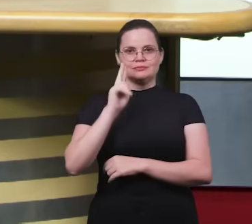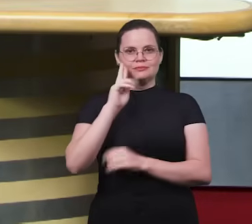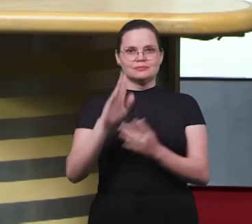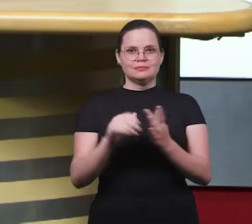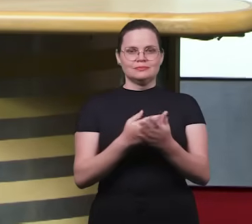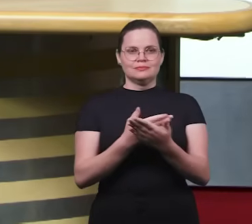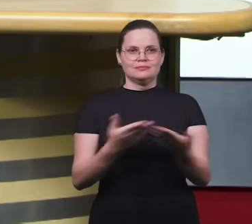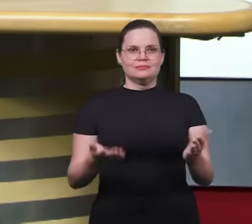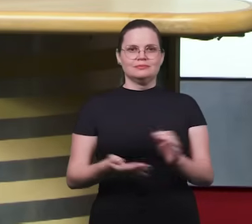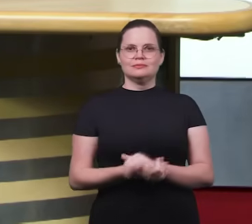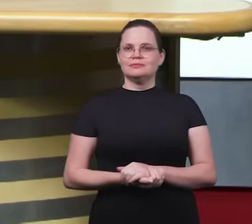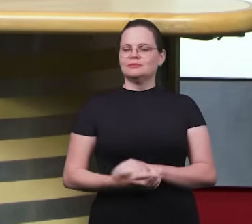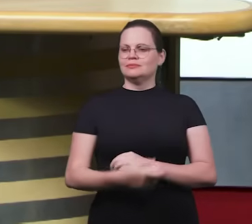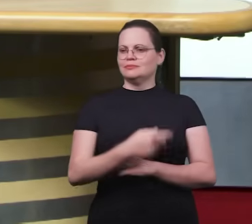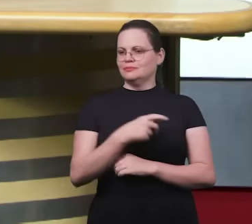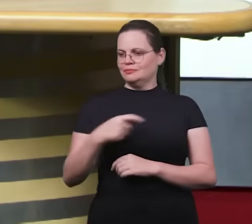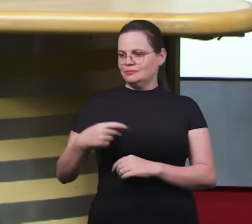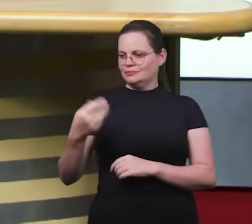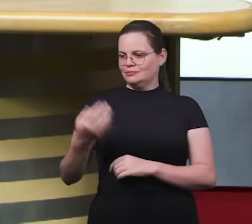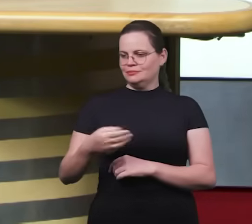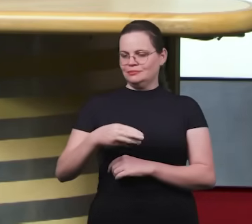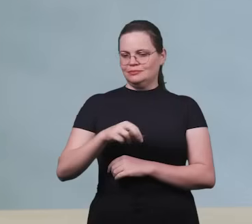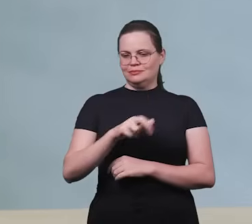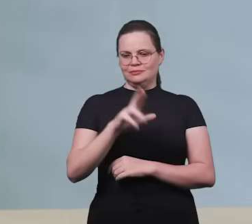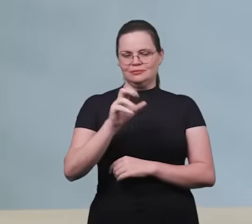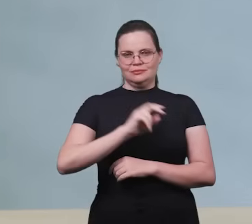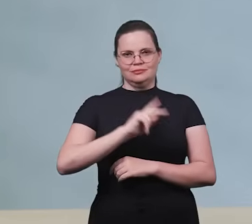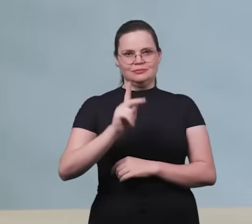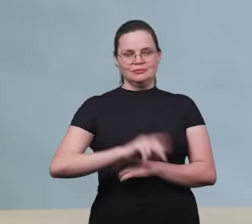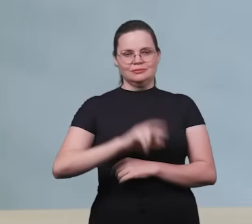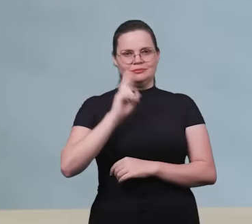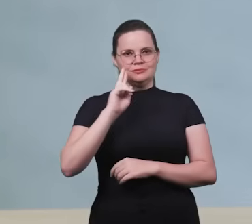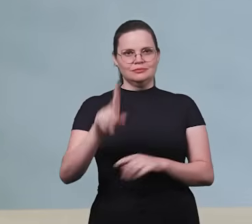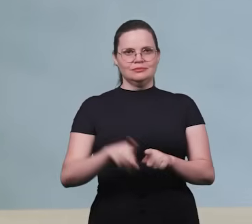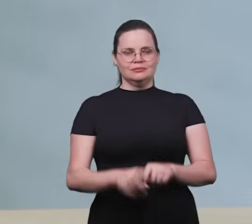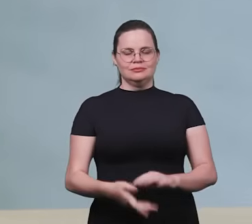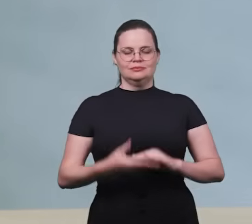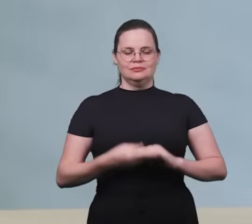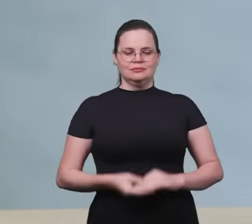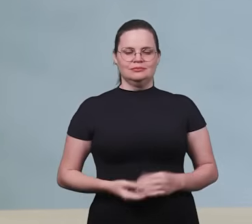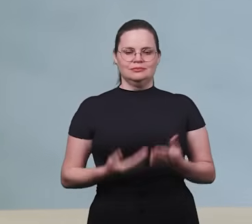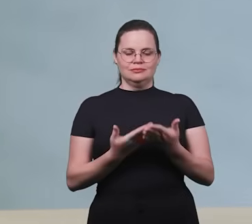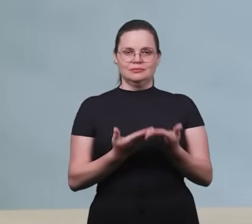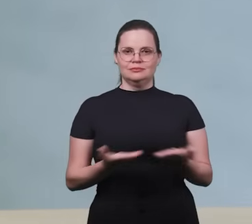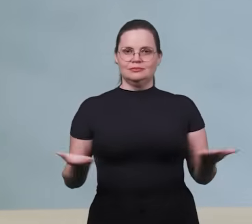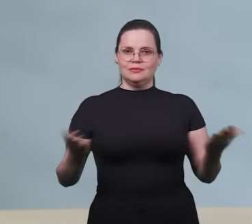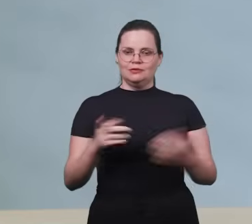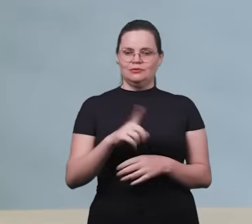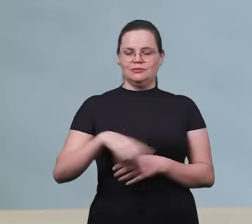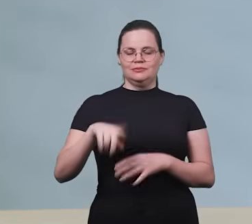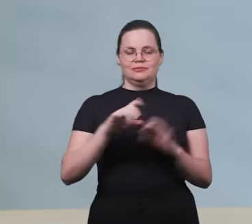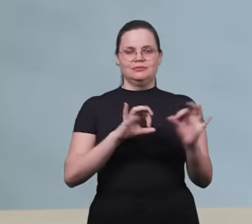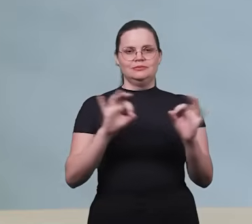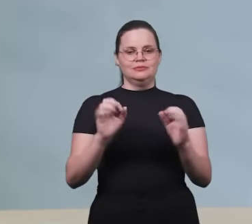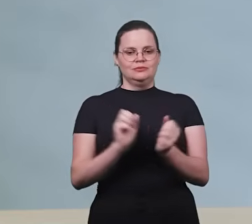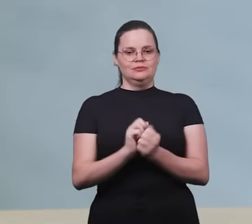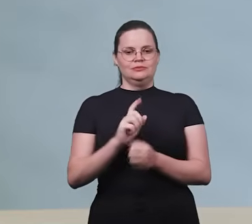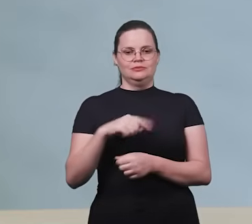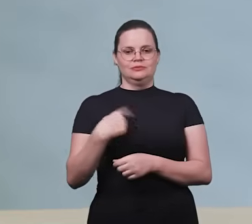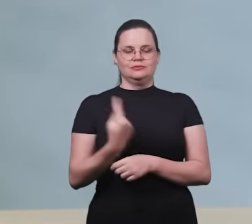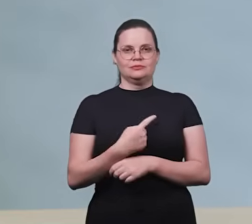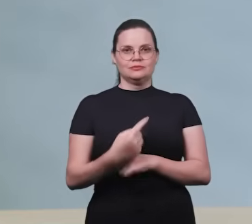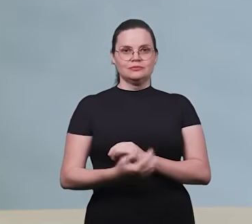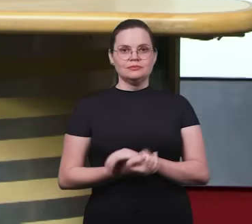paz do Senhor. Paz do Senhor, pastor Marcos. Estendemos esta carinhosa saudação ao senhor e à senhora que estão